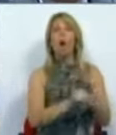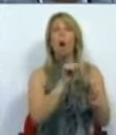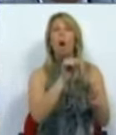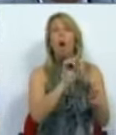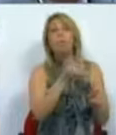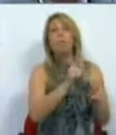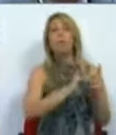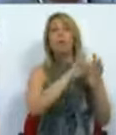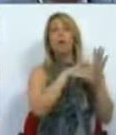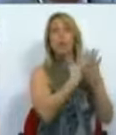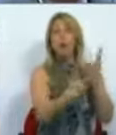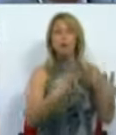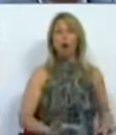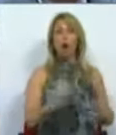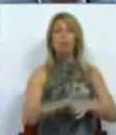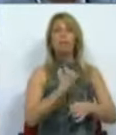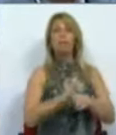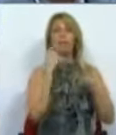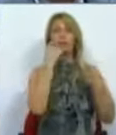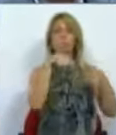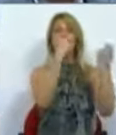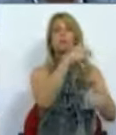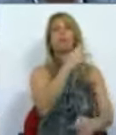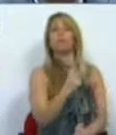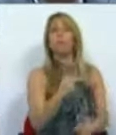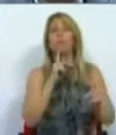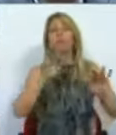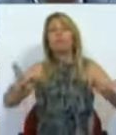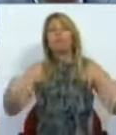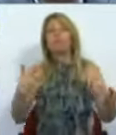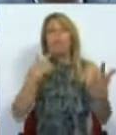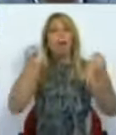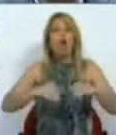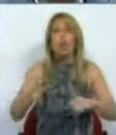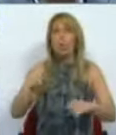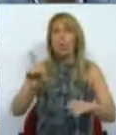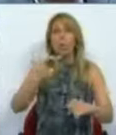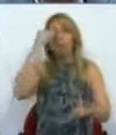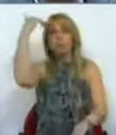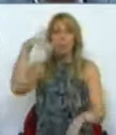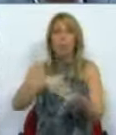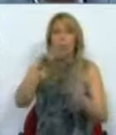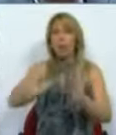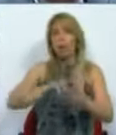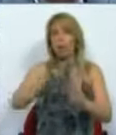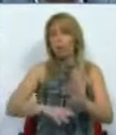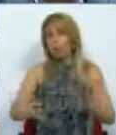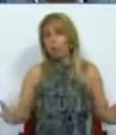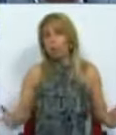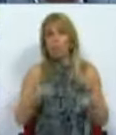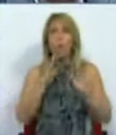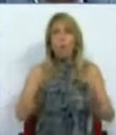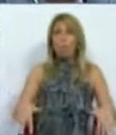o Serviço Público de Televisão. Podemos não concordar com o teor das conclusões do relatório produzido, como podemos